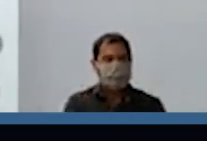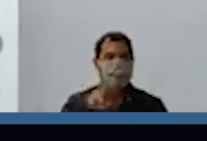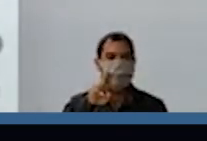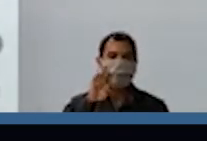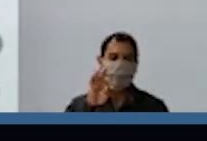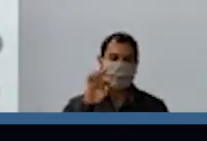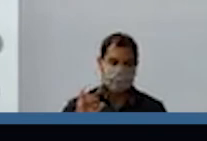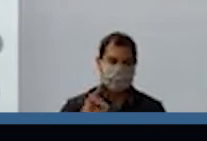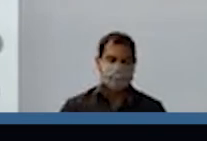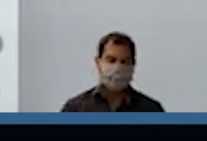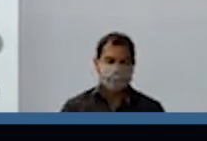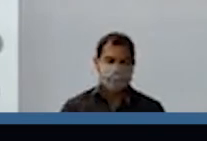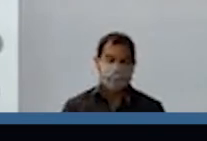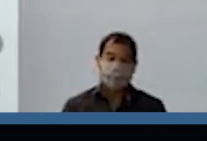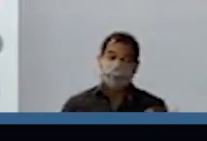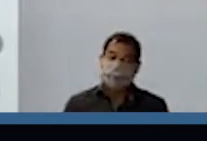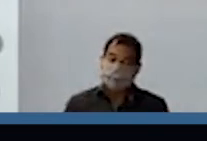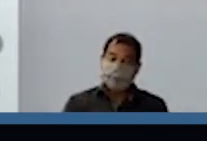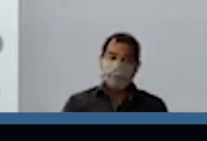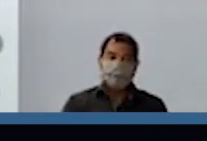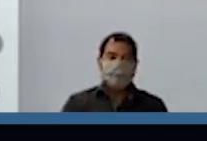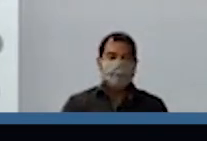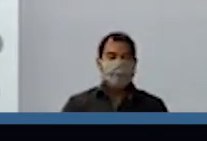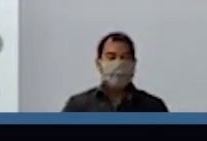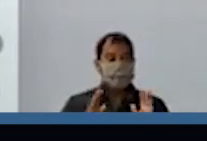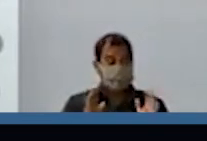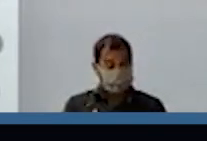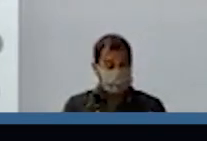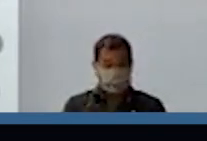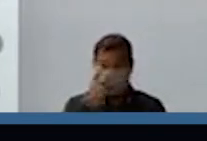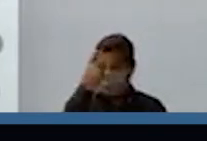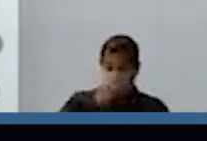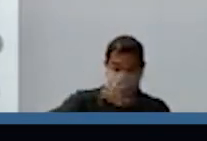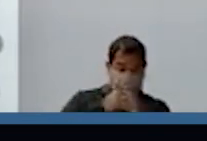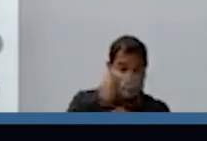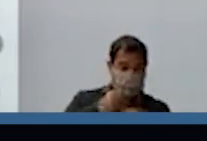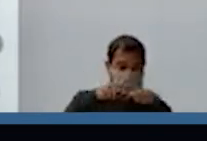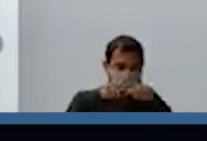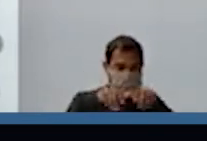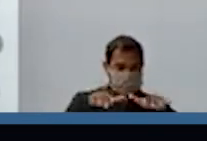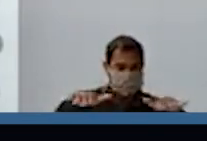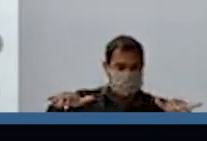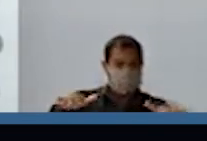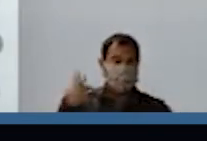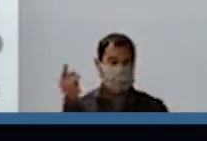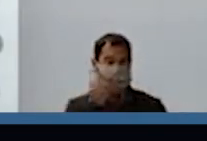UTIs. Já aumentamos nesse um ano de pandemia mais de